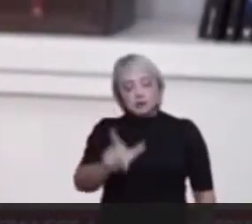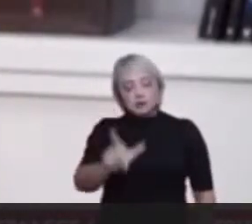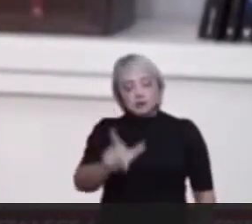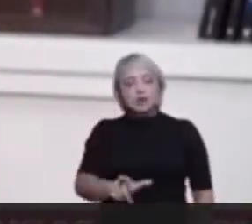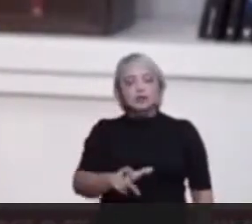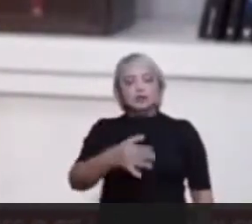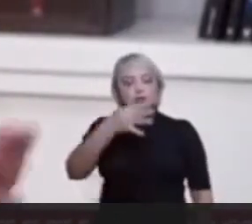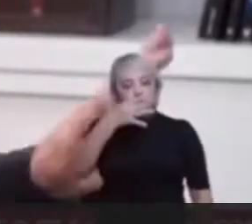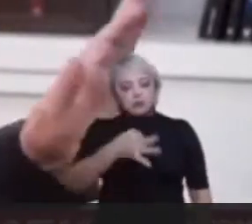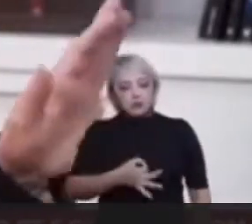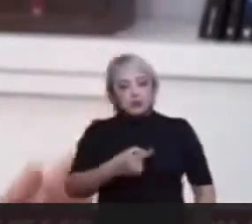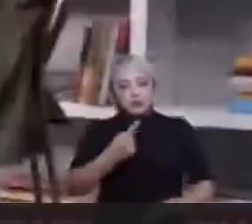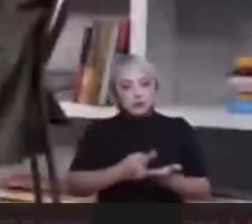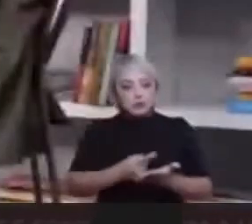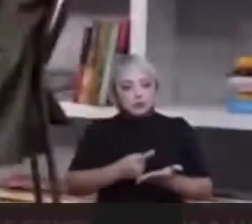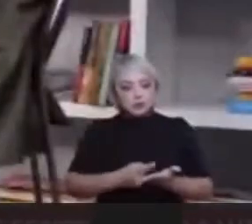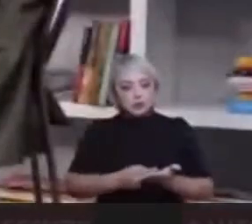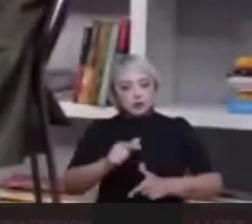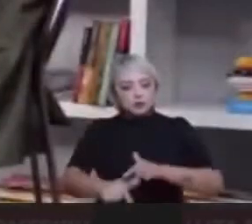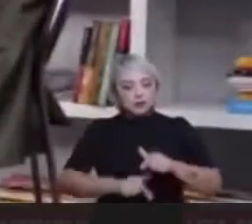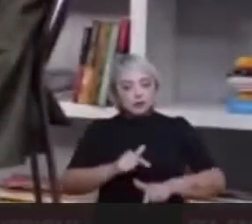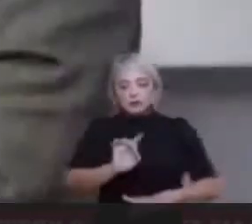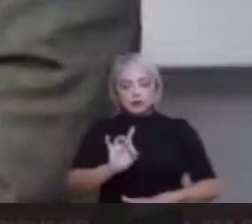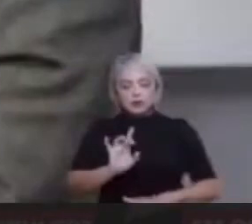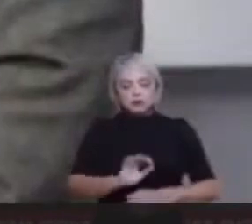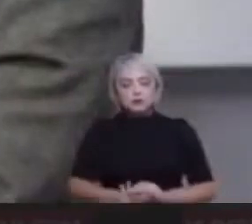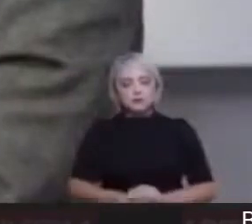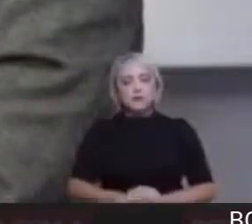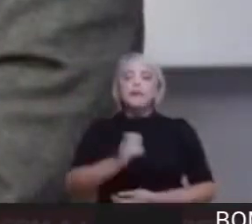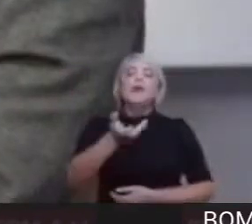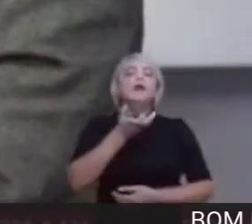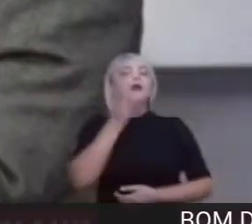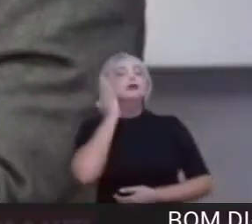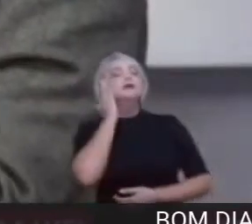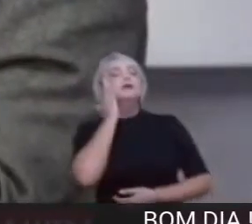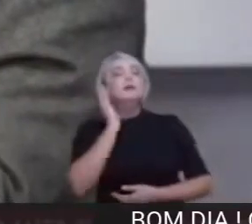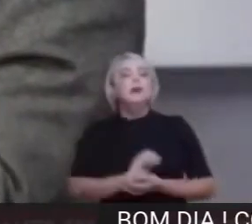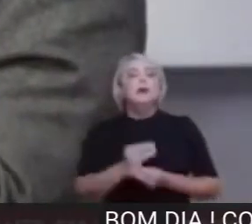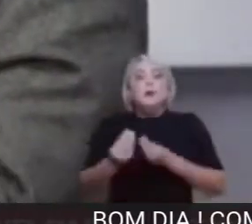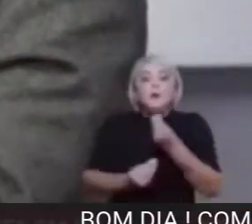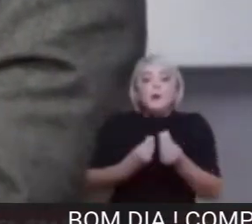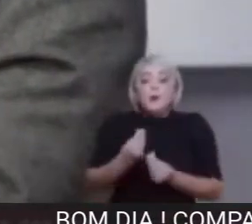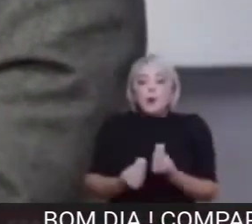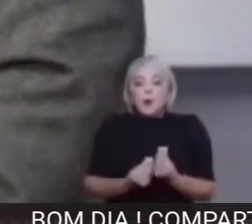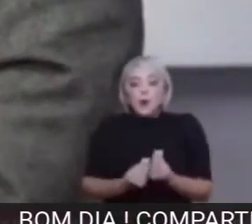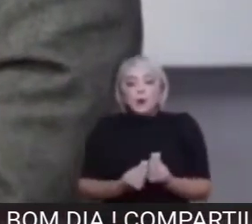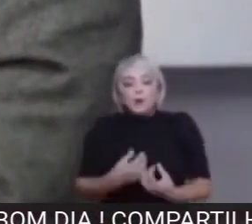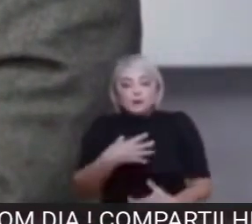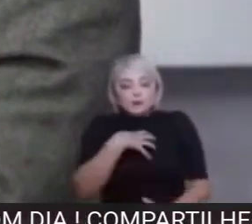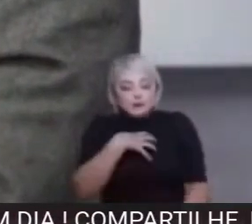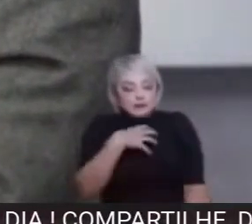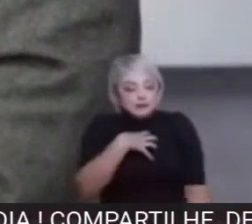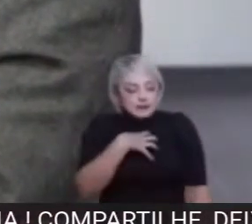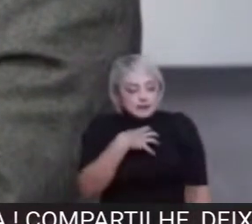cumprimento da sua função. Isso. Eu queria saber assim, como é que o senhor sentiu, como é que o senhor reage